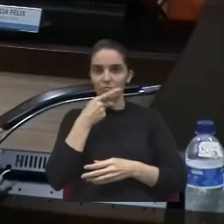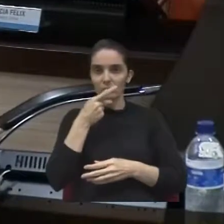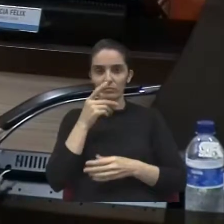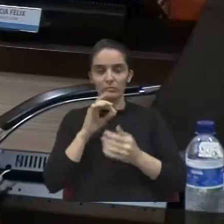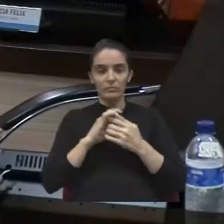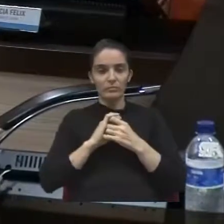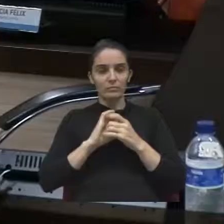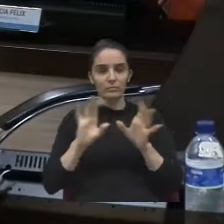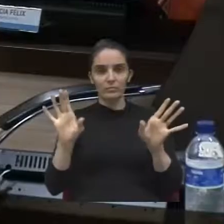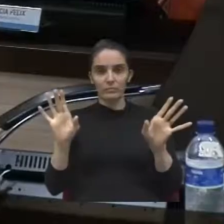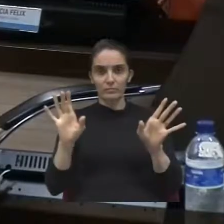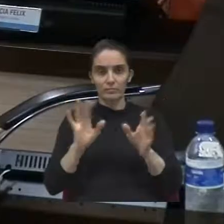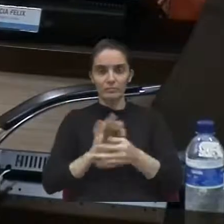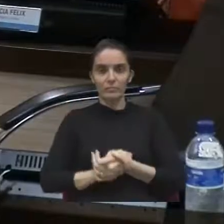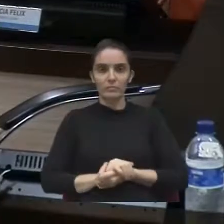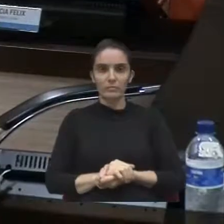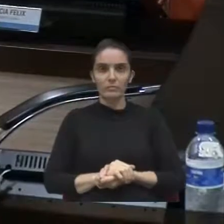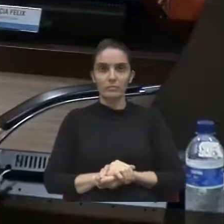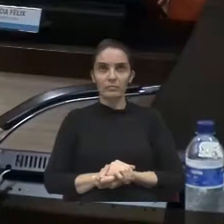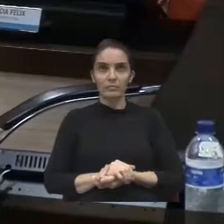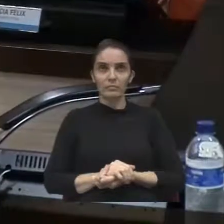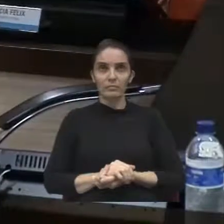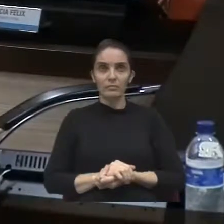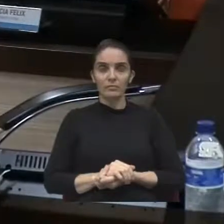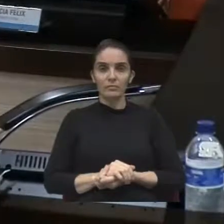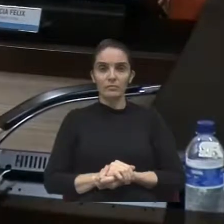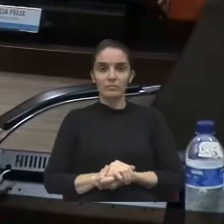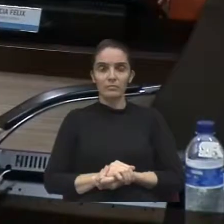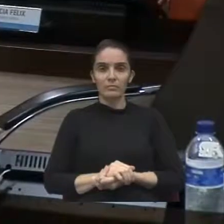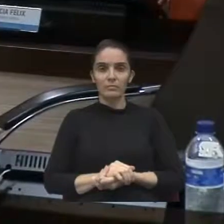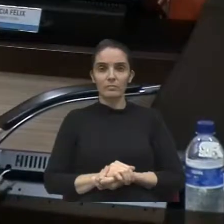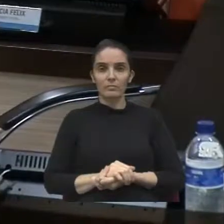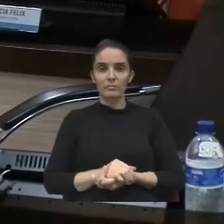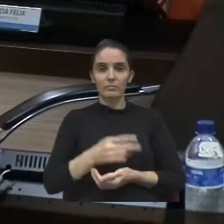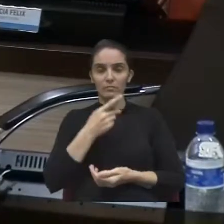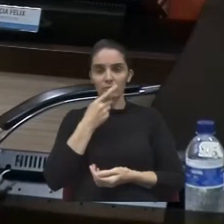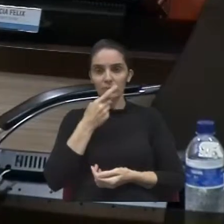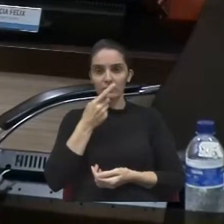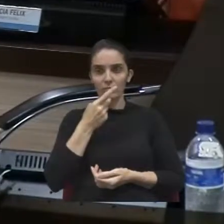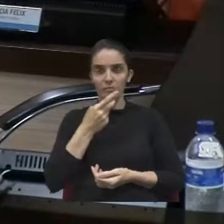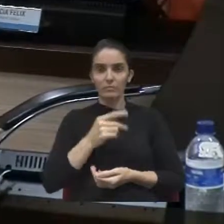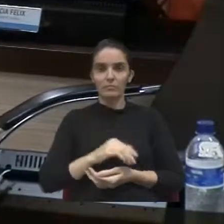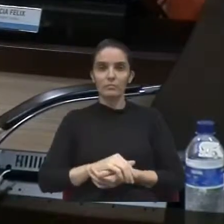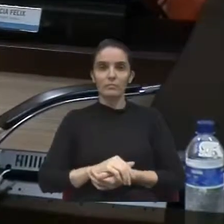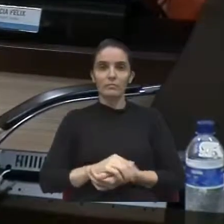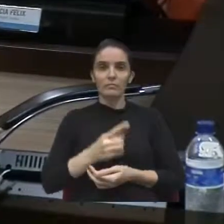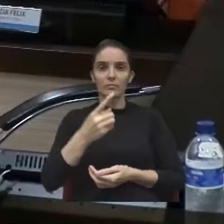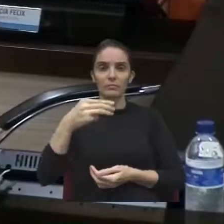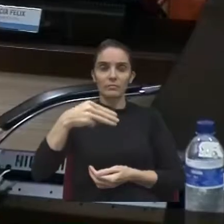nossa construção aqui. Mais uma vez, ainda me valendo desse pouco mais de 1 minuto que tenho,